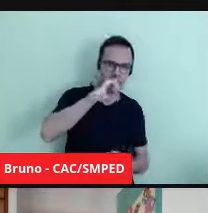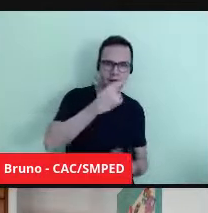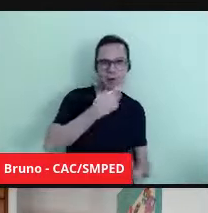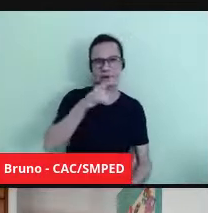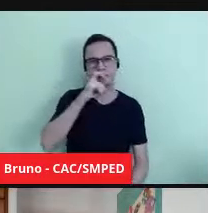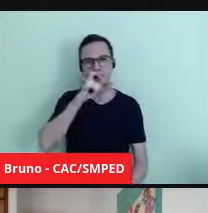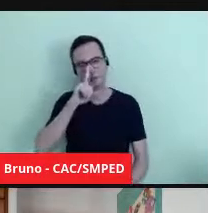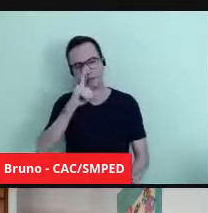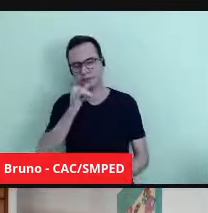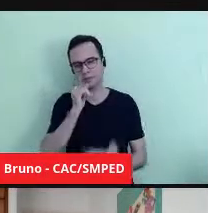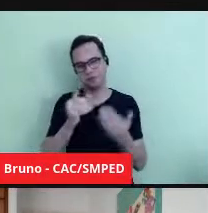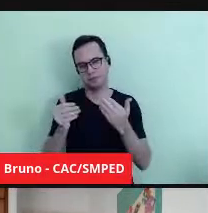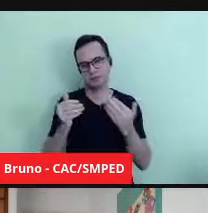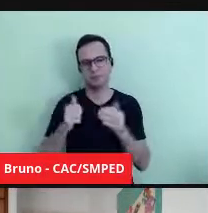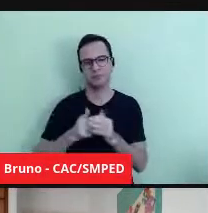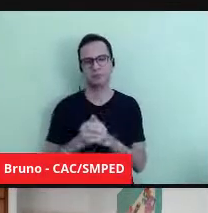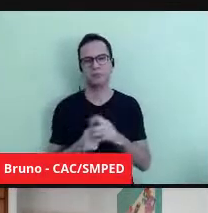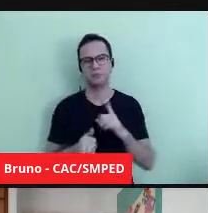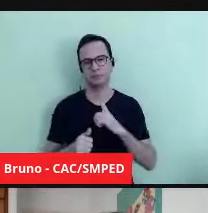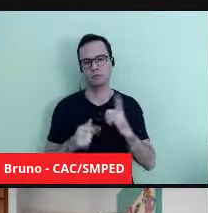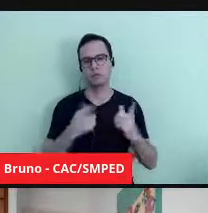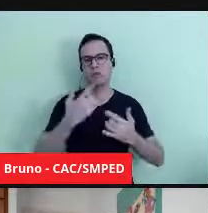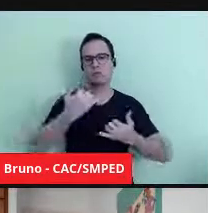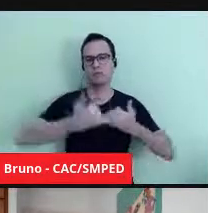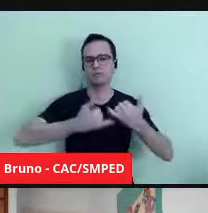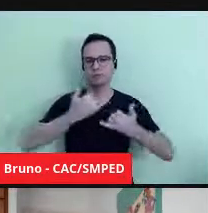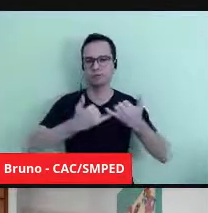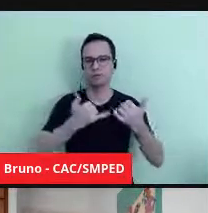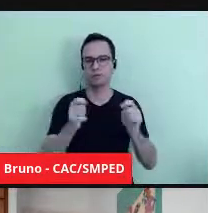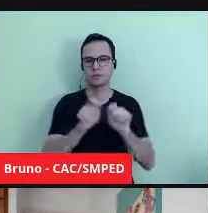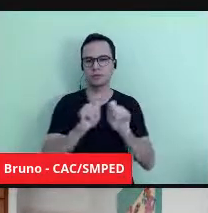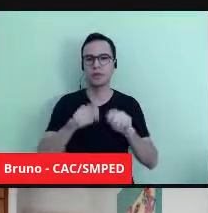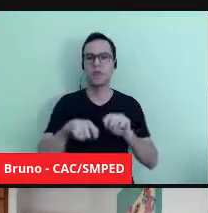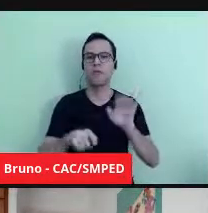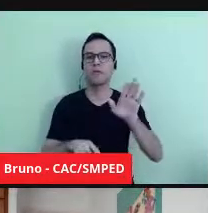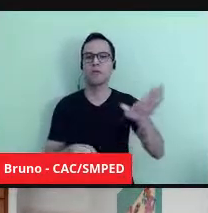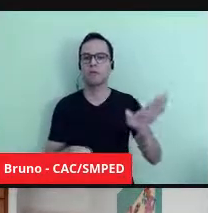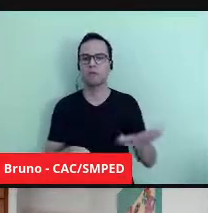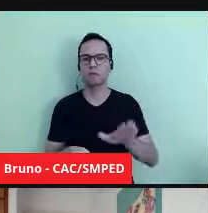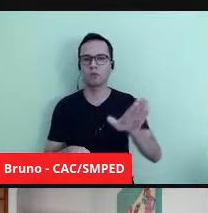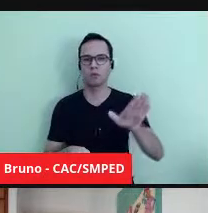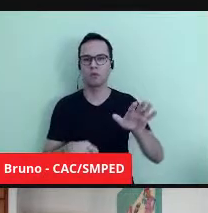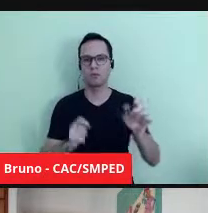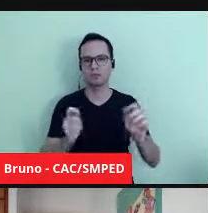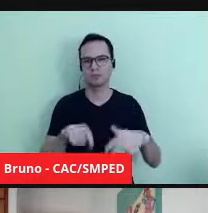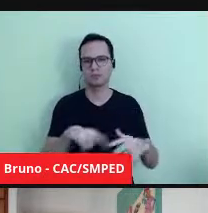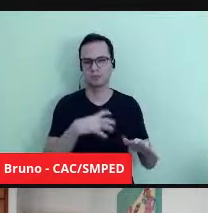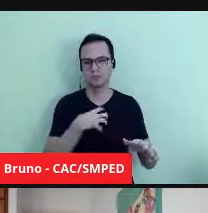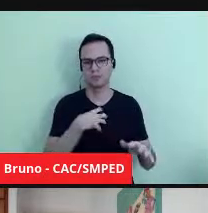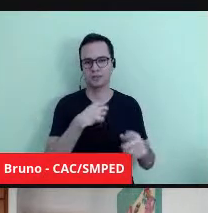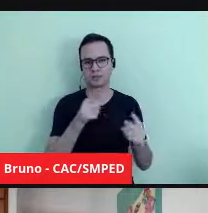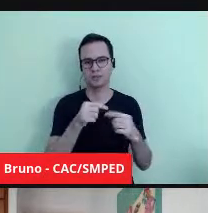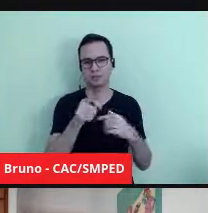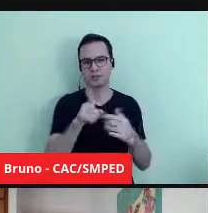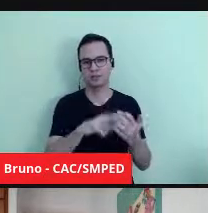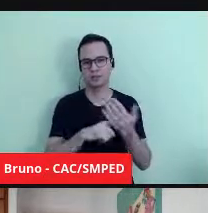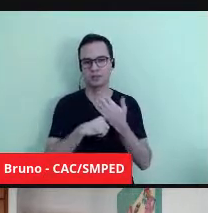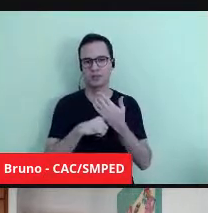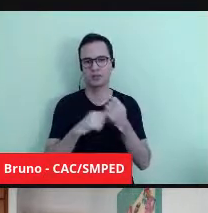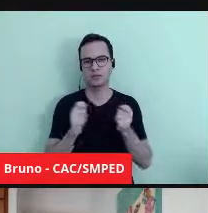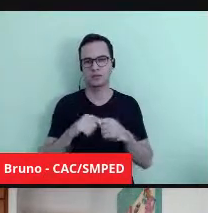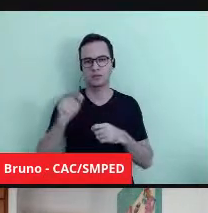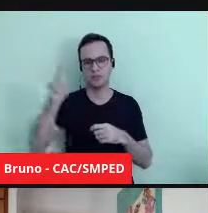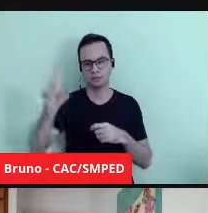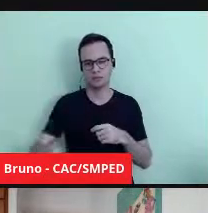aqui a gente tem um nicho para jogos multissensoriais e objetos para toque que vão estar relacionados também no audioguia, né? E aí a ideia aqui, principalmente para